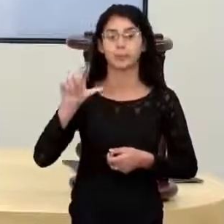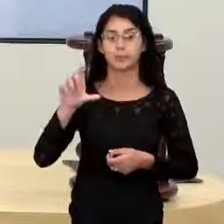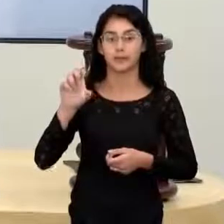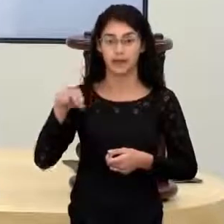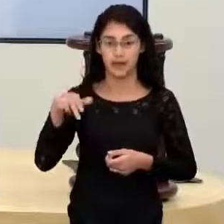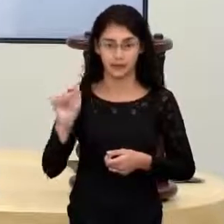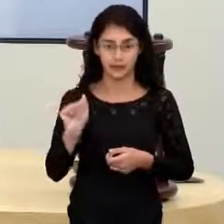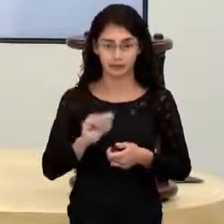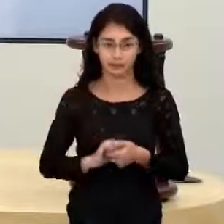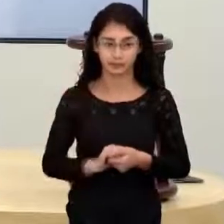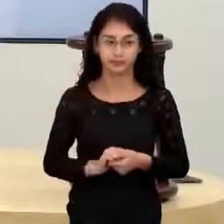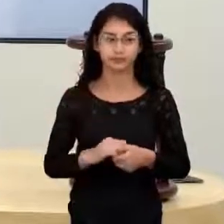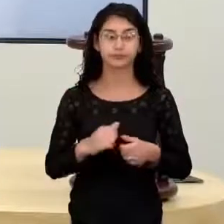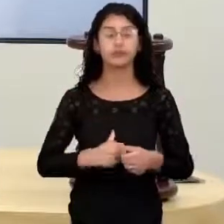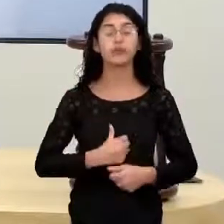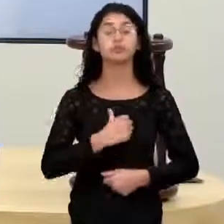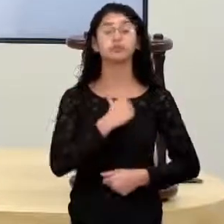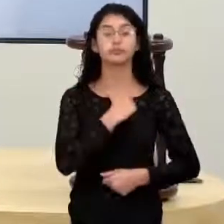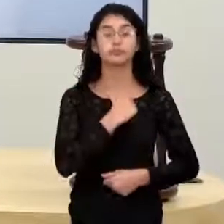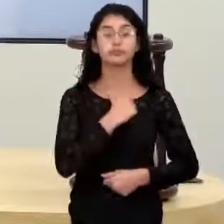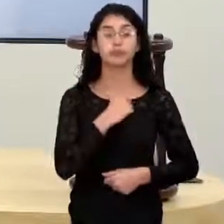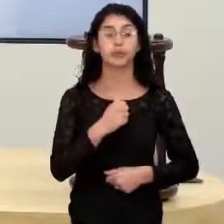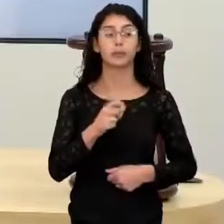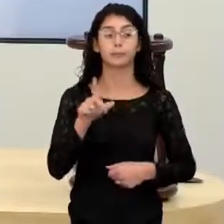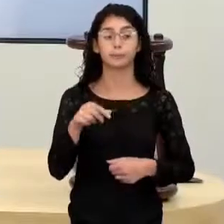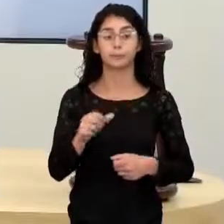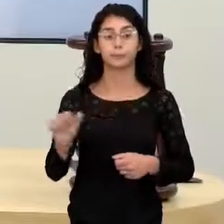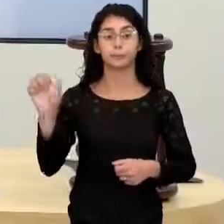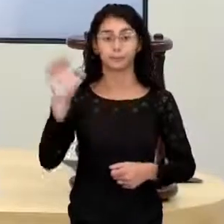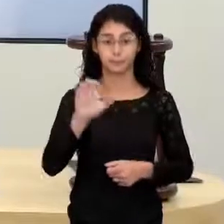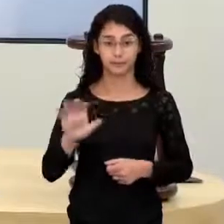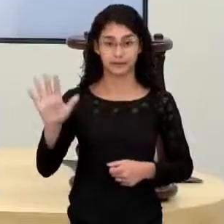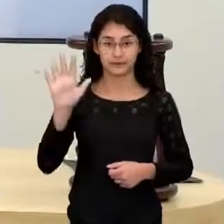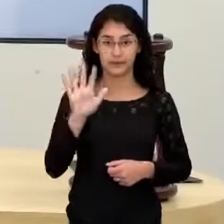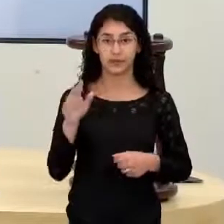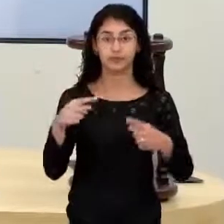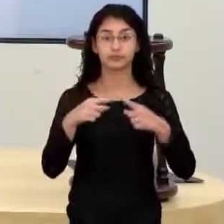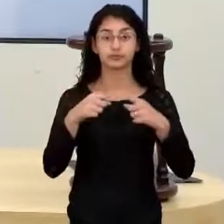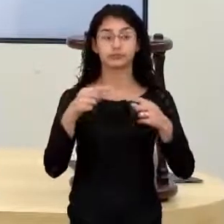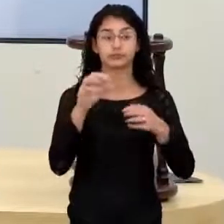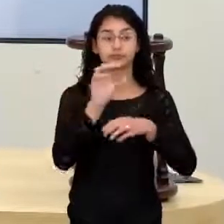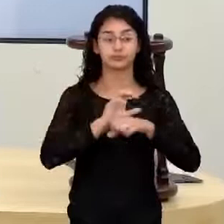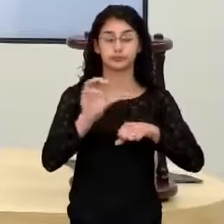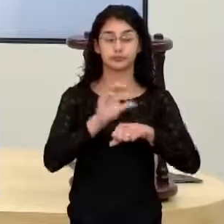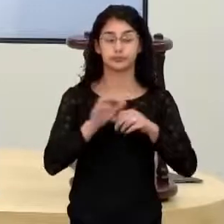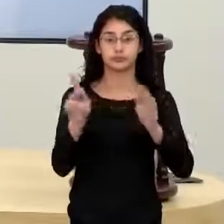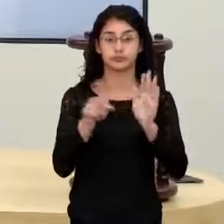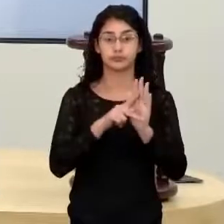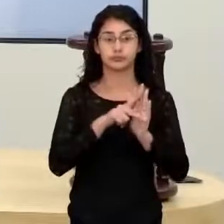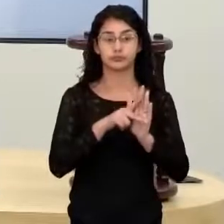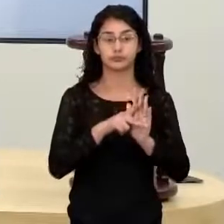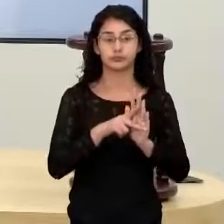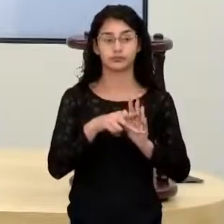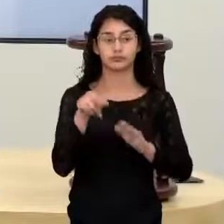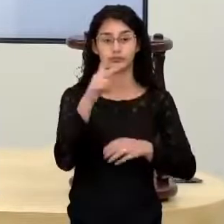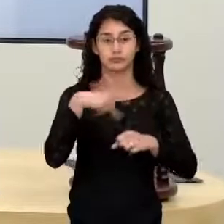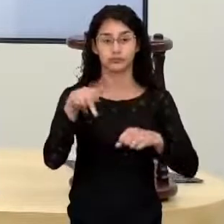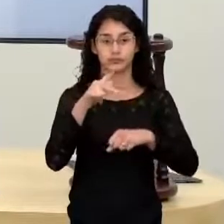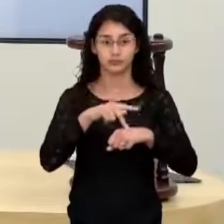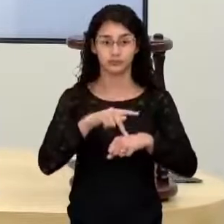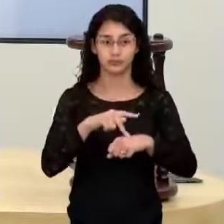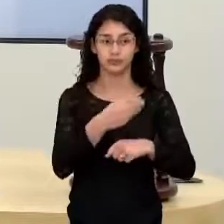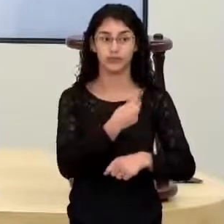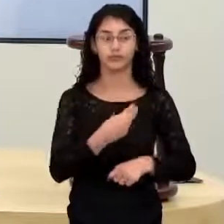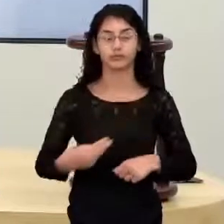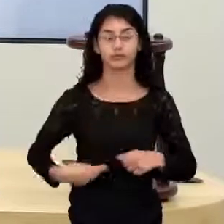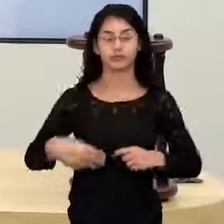poder executivo é o poder do Estado que, nos moldes da Constituição de um país, possui a atribuição de governar o